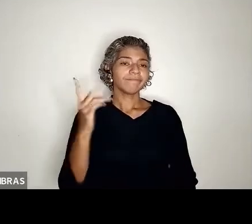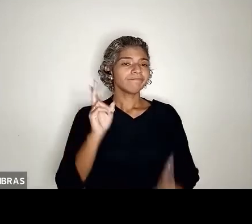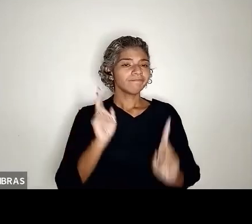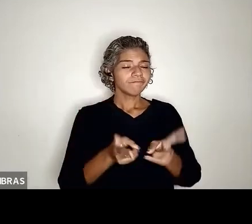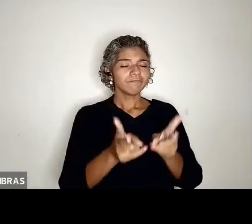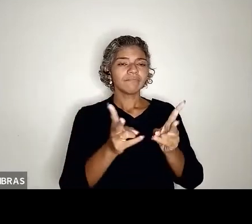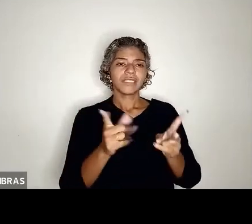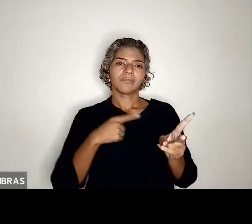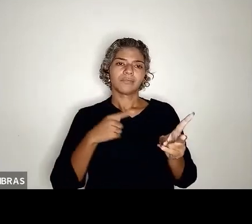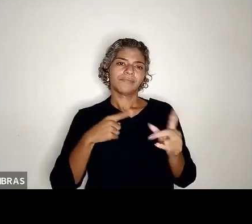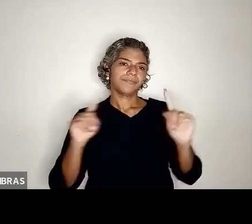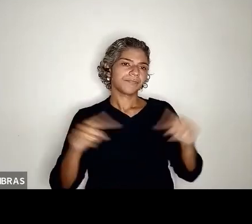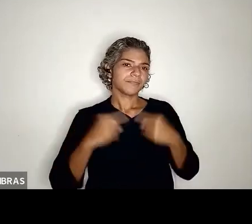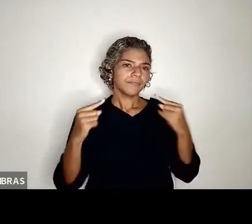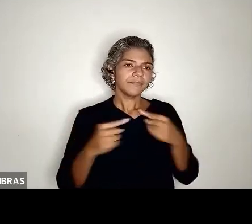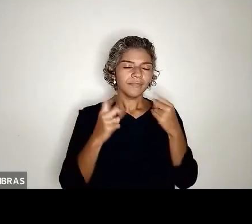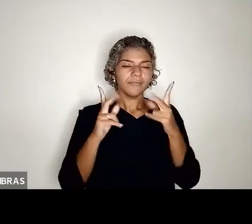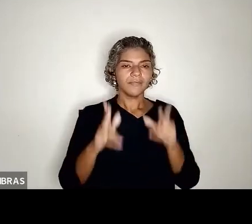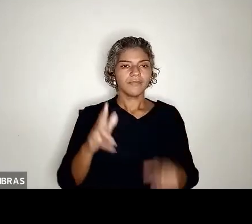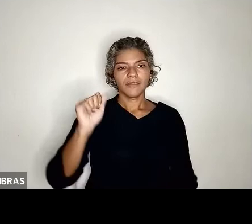bem trouxe, né, ao